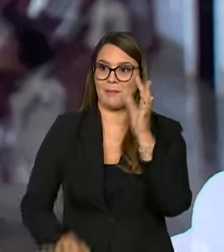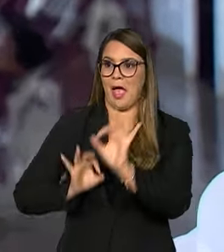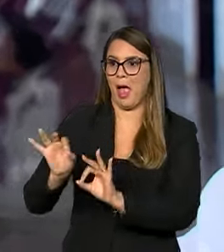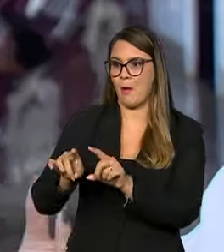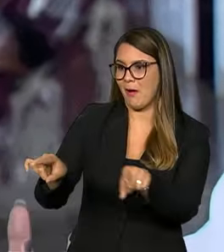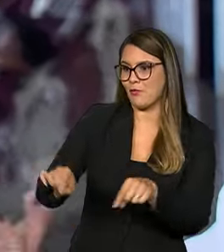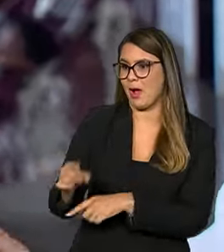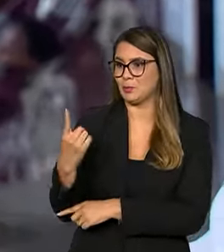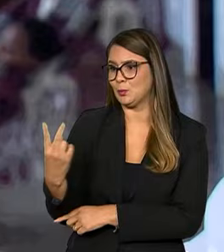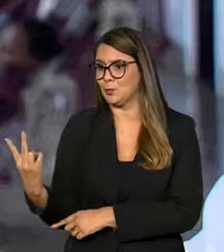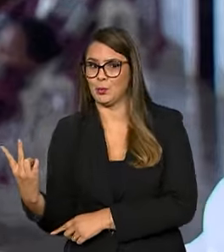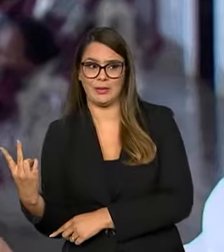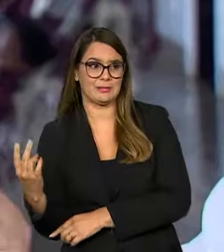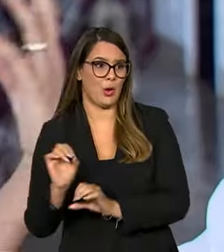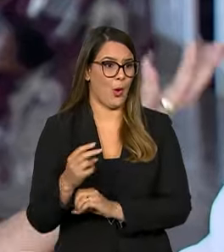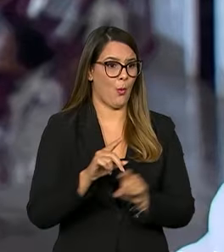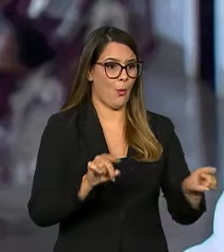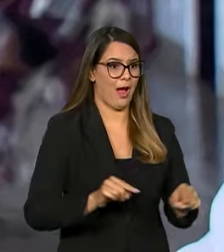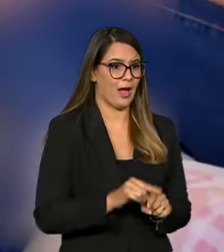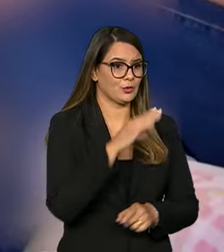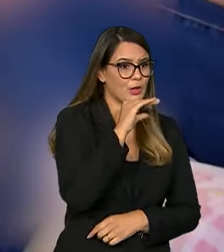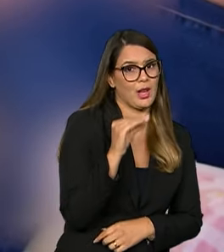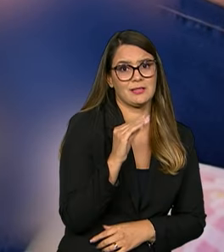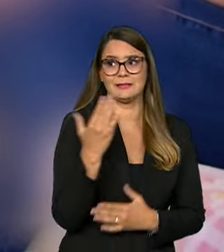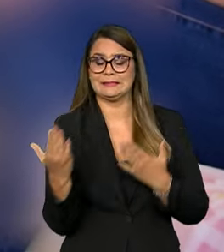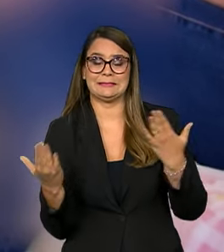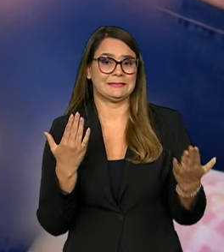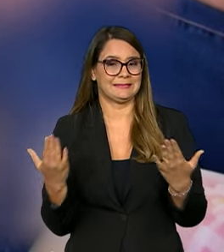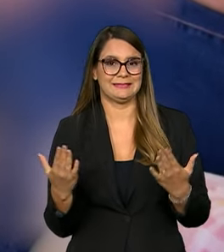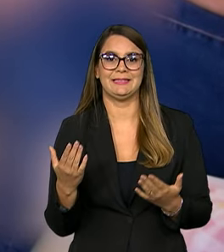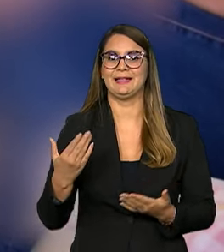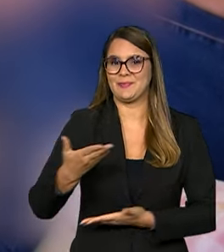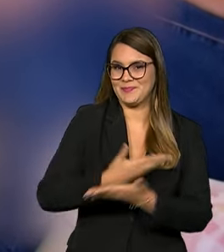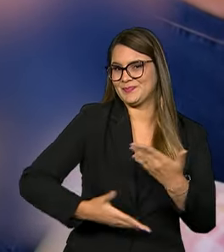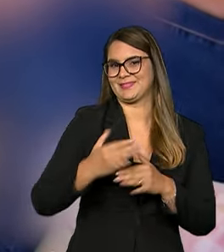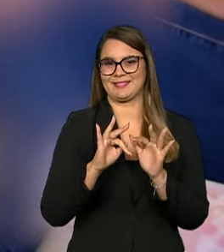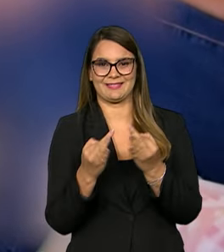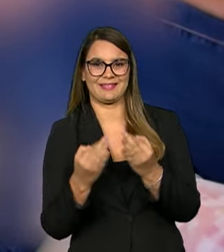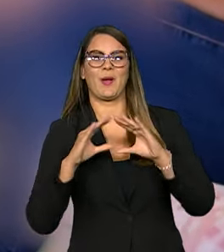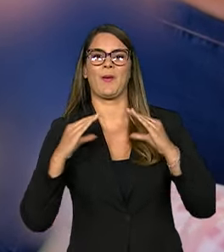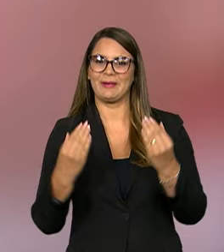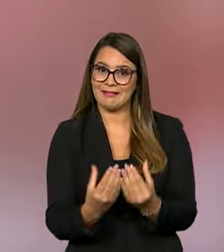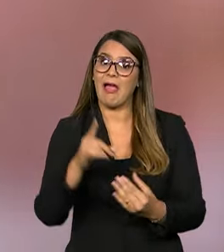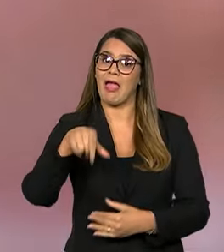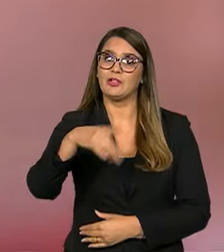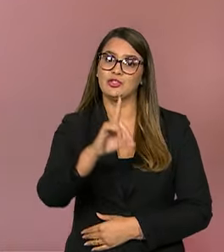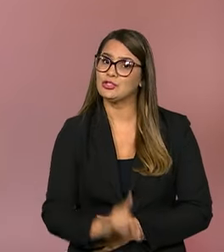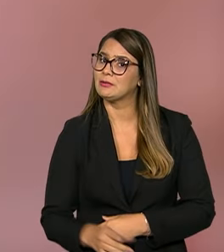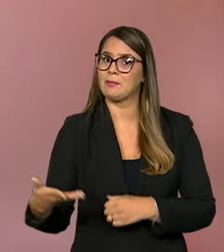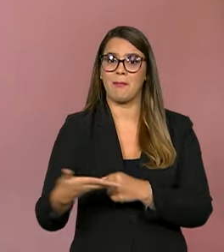para 1, 2 crianças, se arrumava um quarto para 1 adolescente. A convivência familiar e comunitária é um